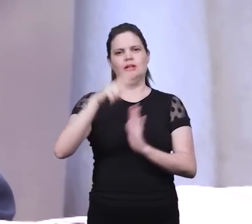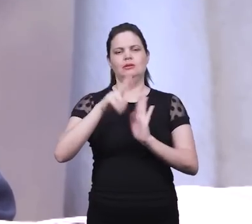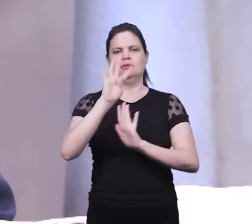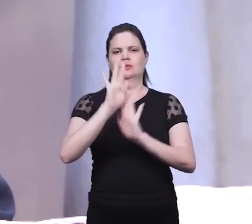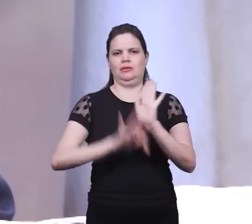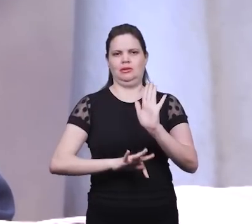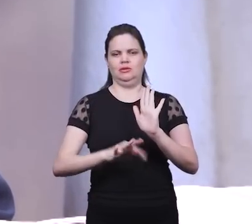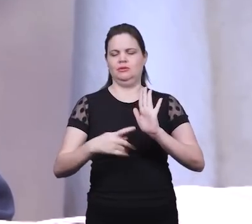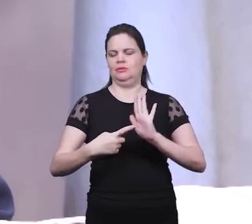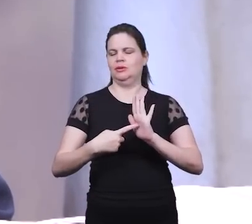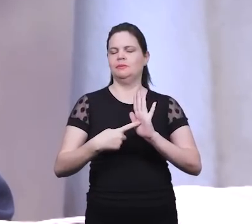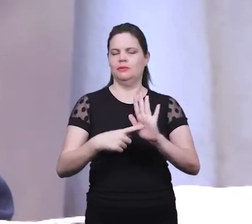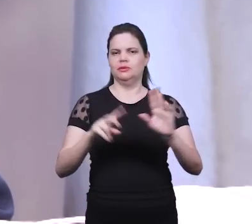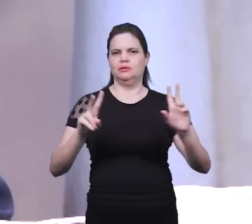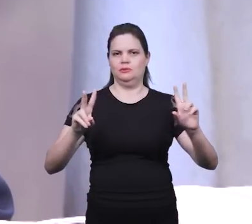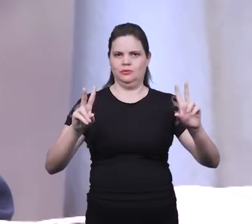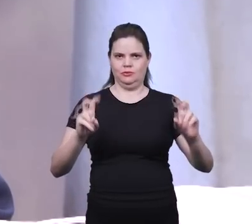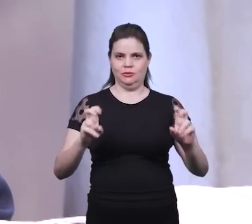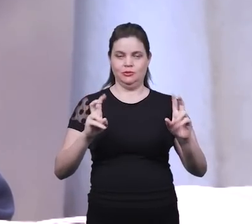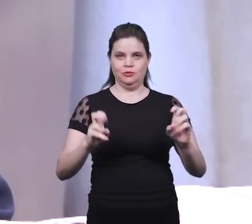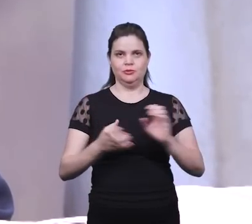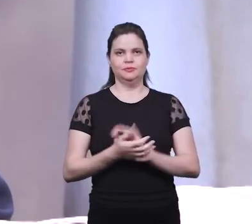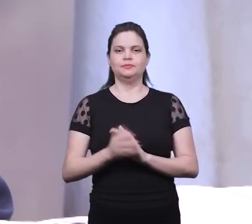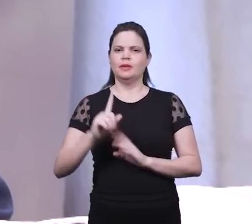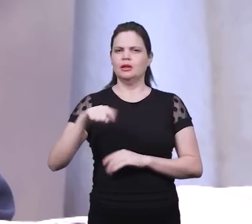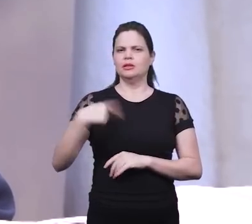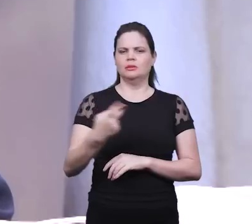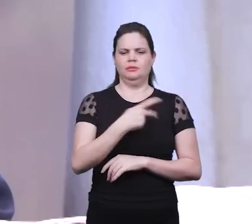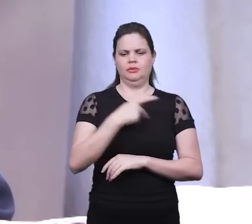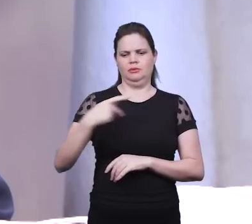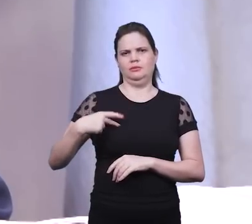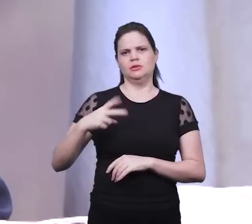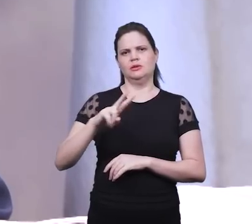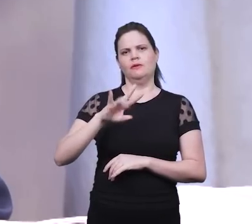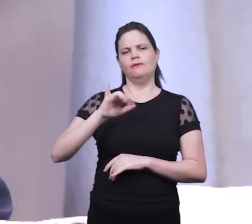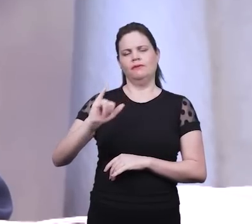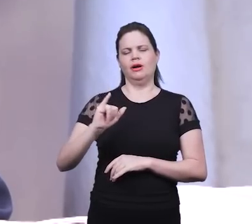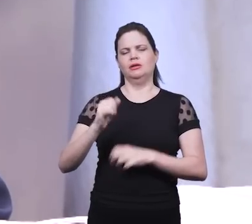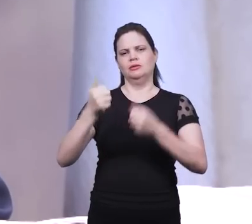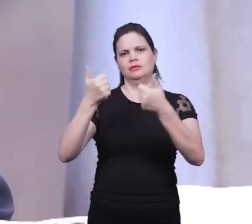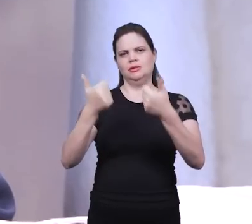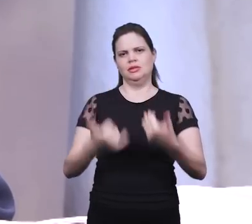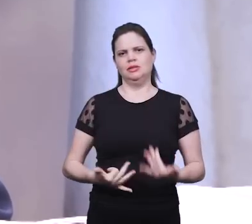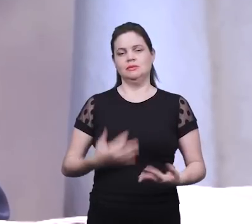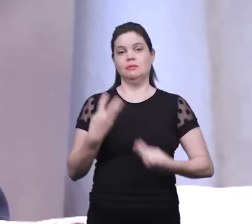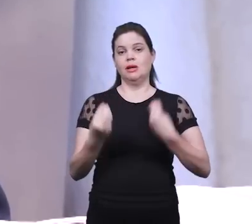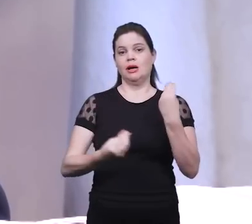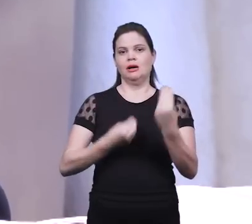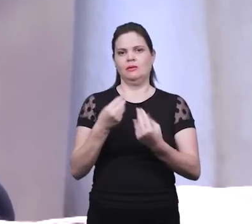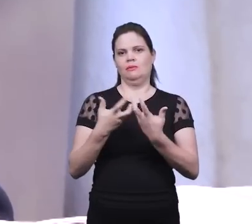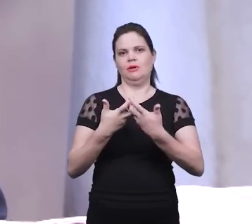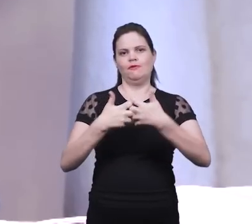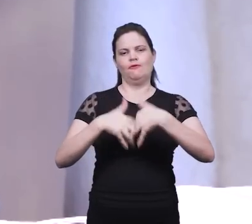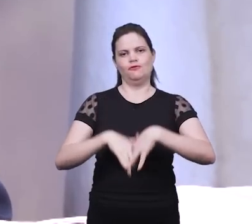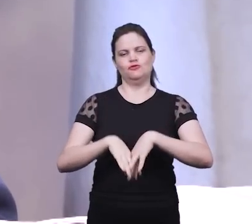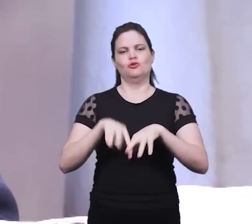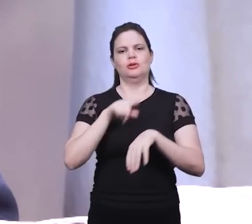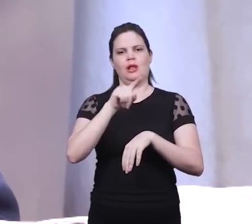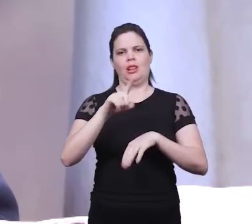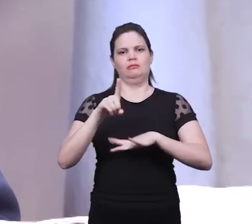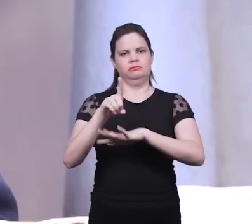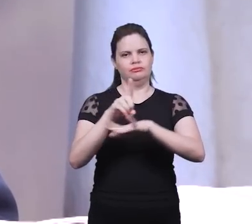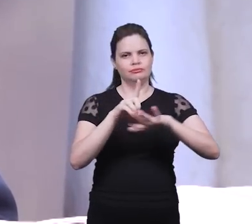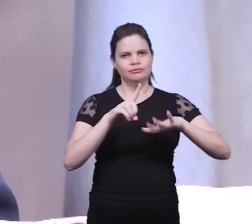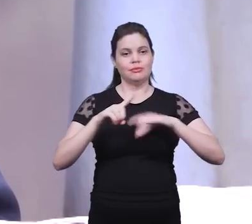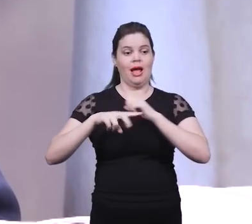de Deus que nos fala sobre esse assunto e depois o pastor Ian vai dar uma explicação arqueológica da situação toda desse tanque,